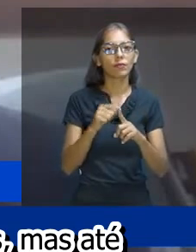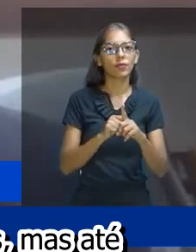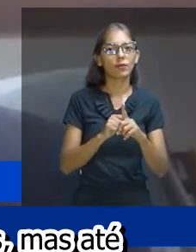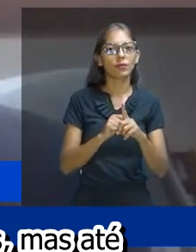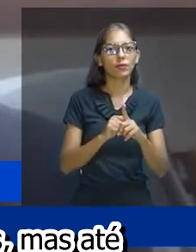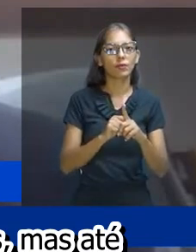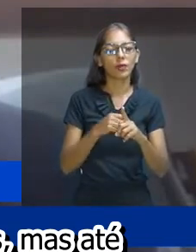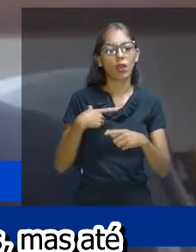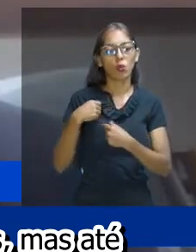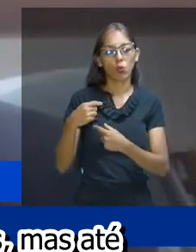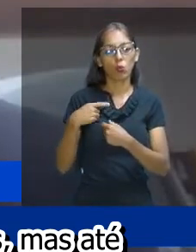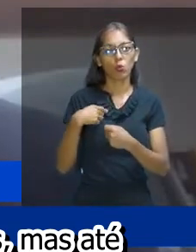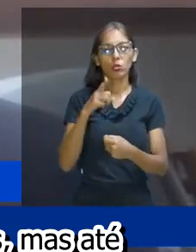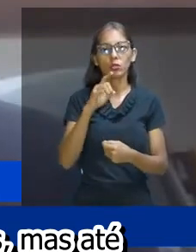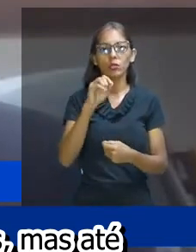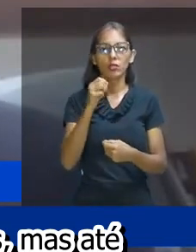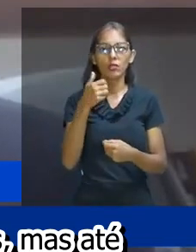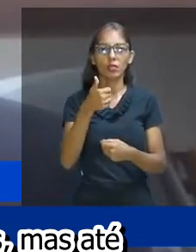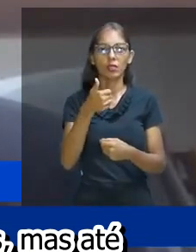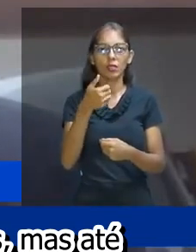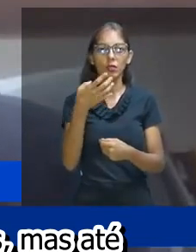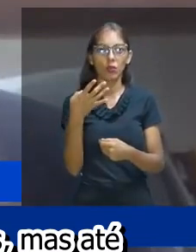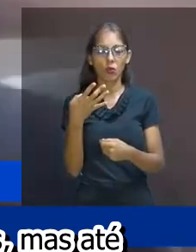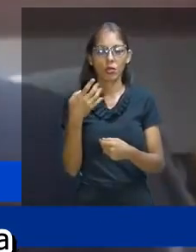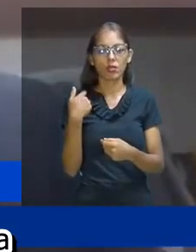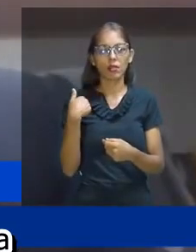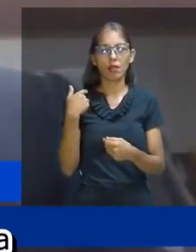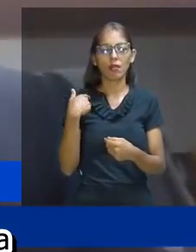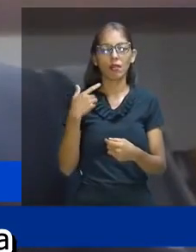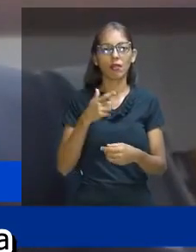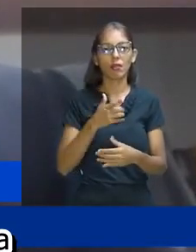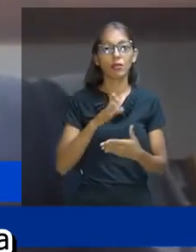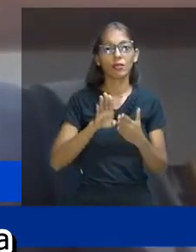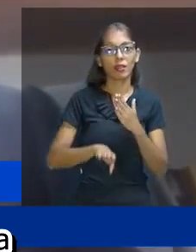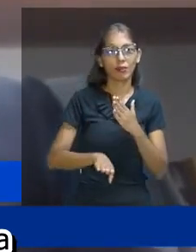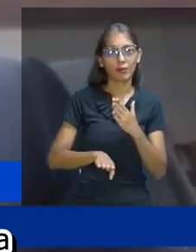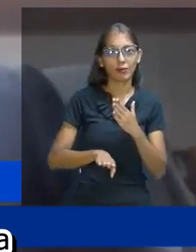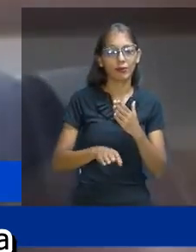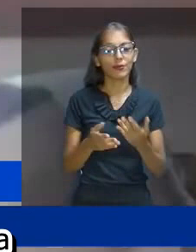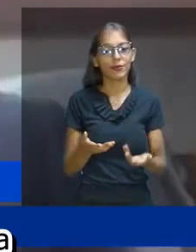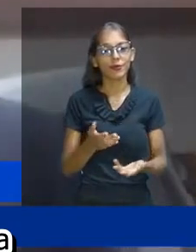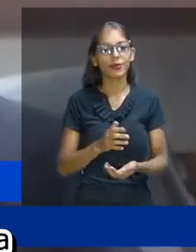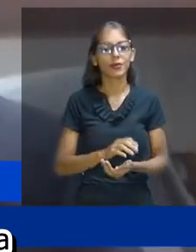retiro, porque completo meus 2 anos, mas até lá eu quero